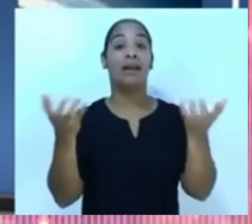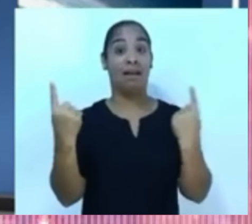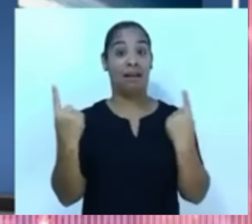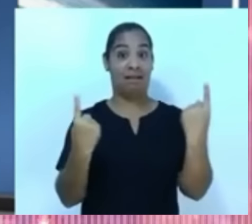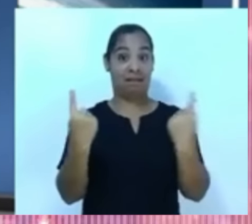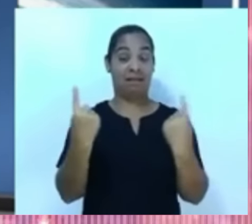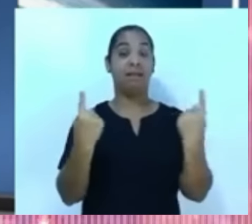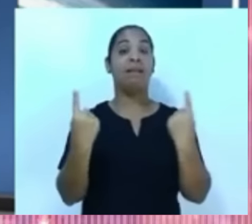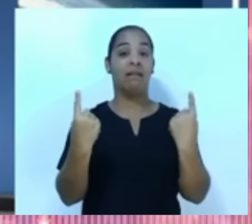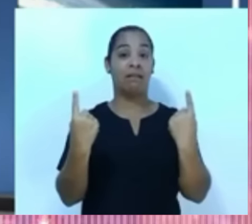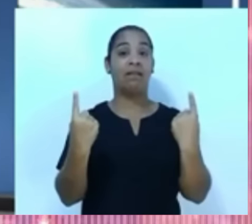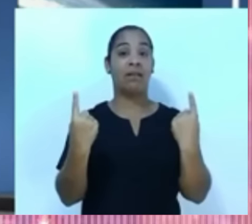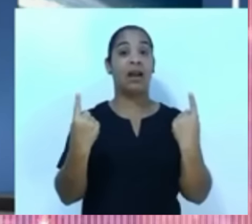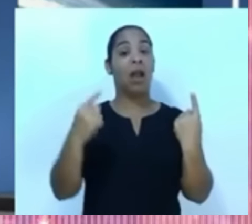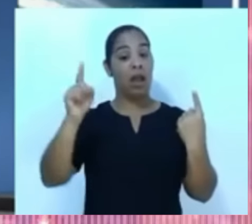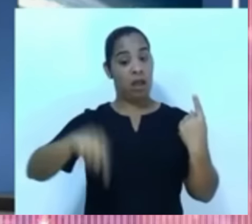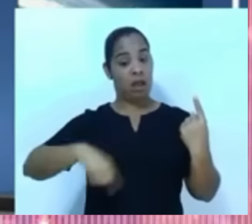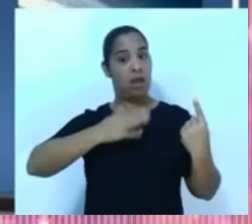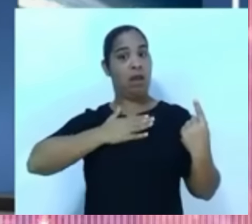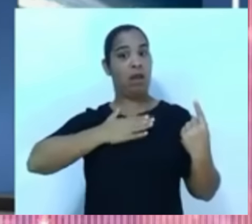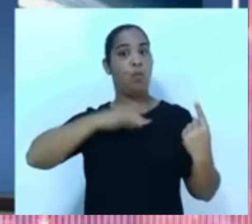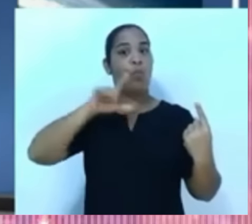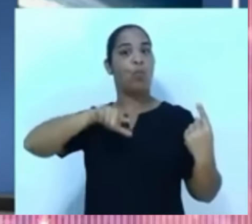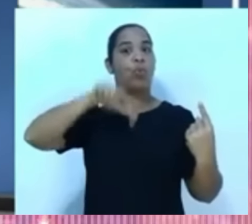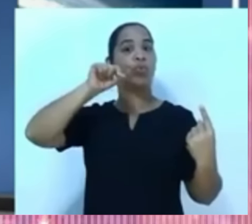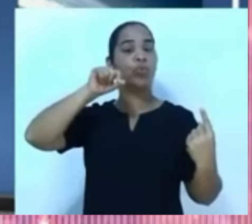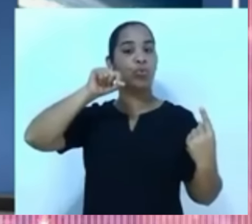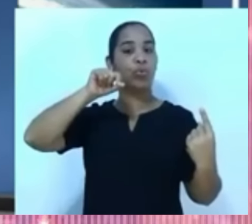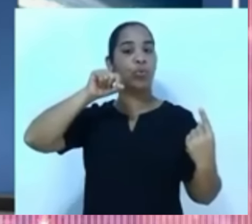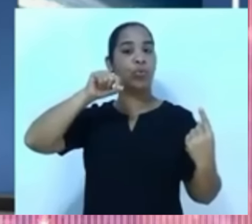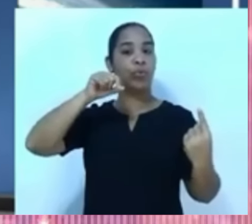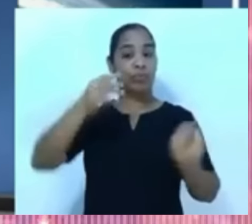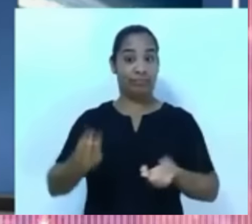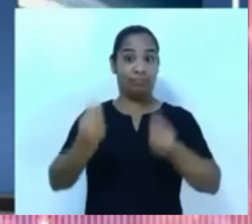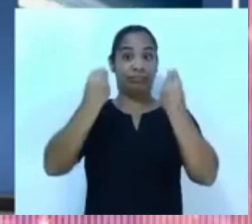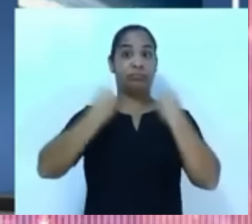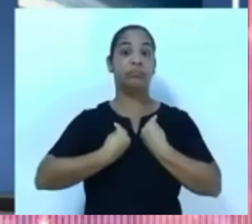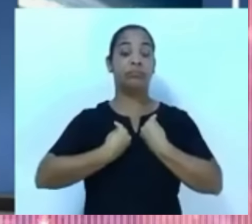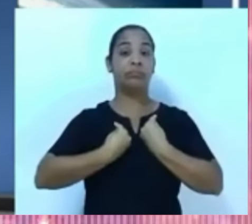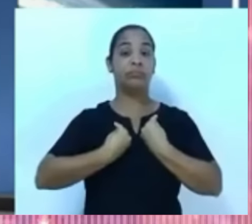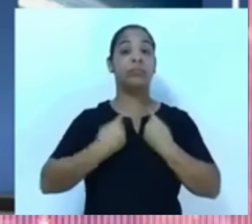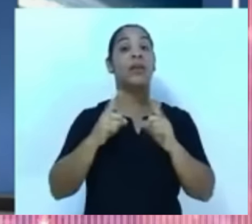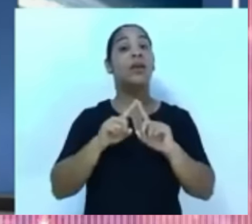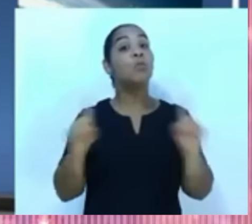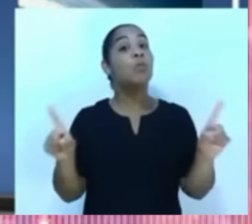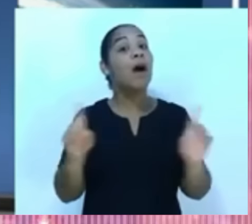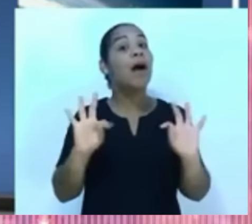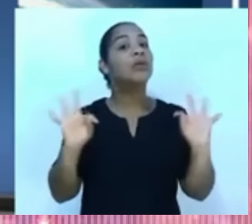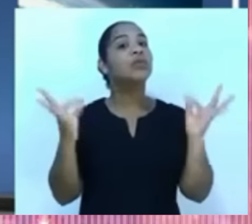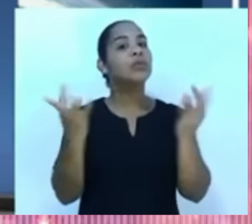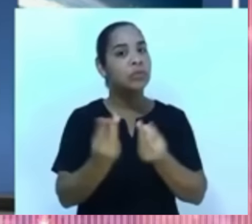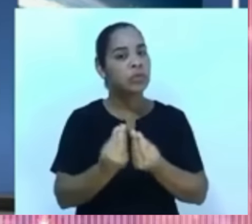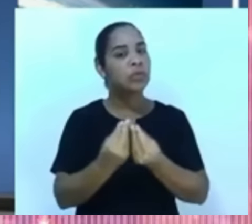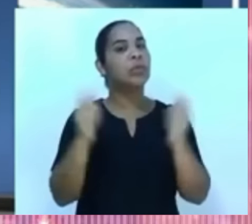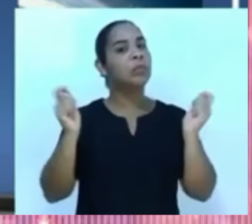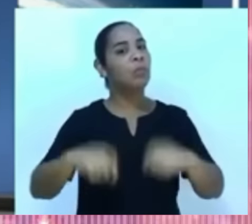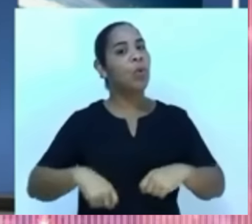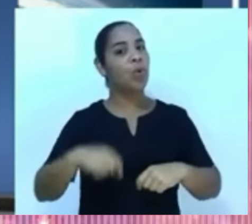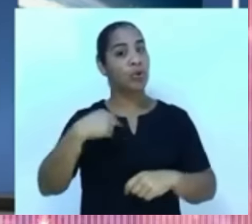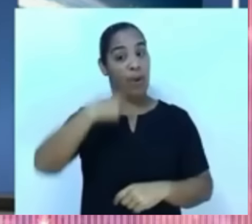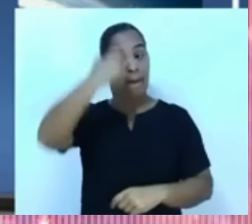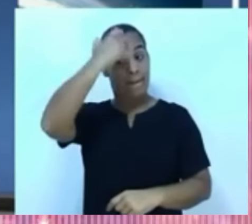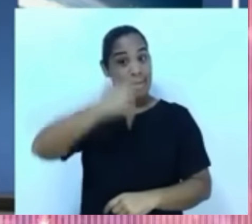um recurso de alimentação ou de complementação alimentar mas tudo indica que o indivíduo que